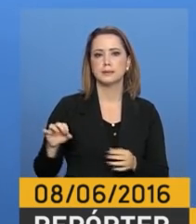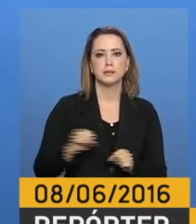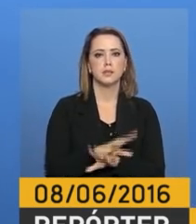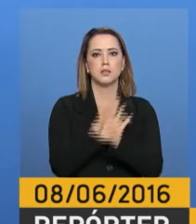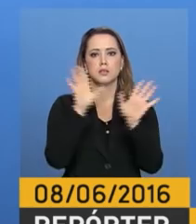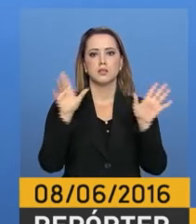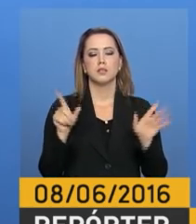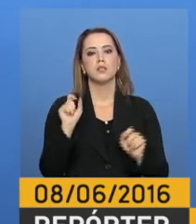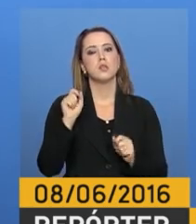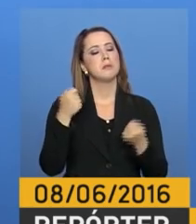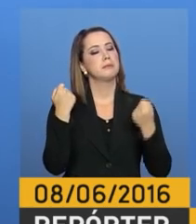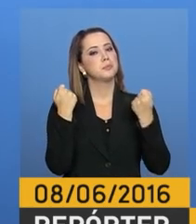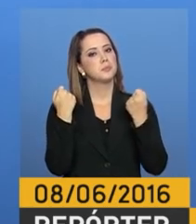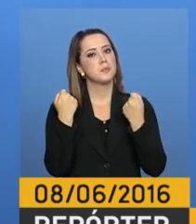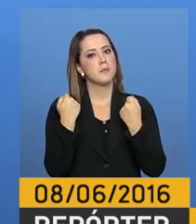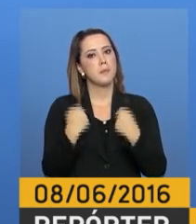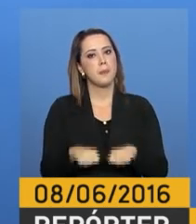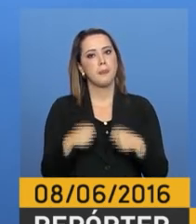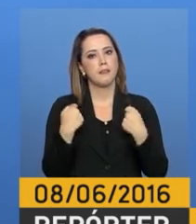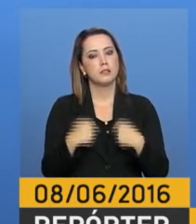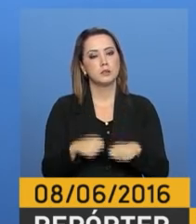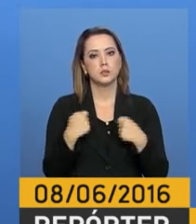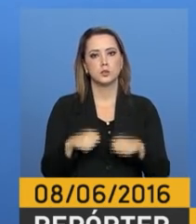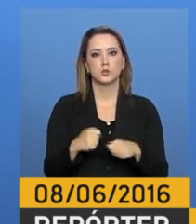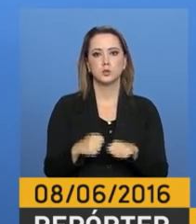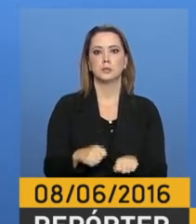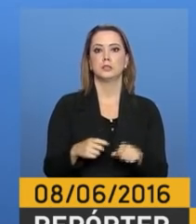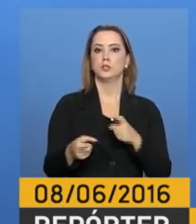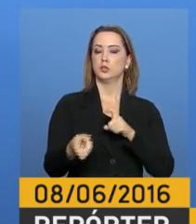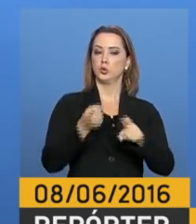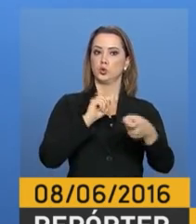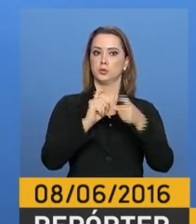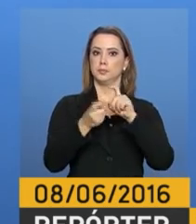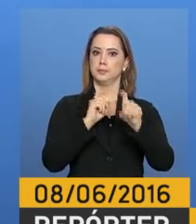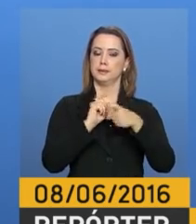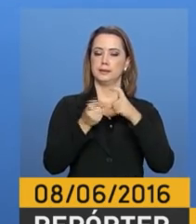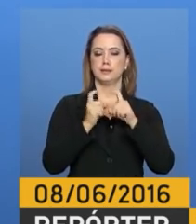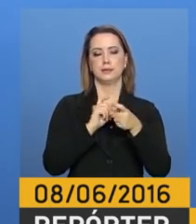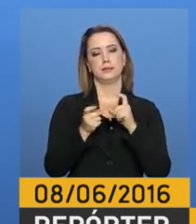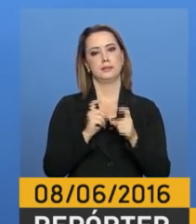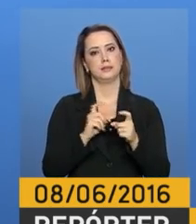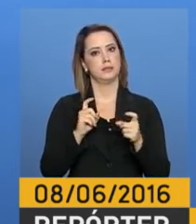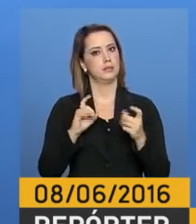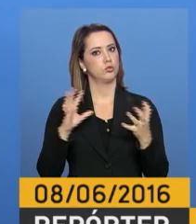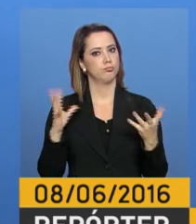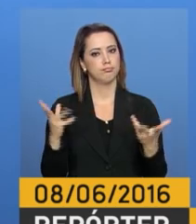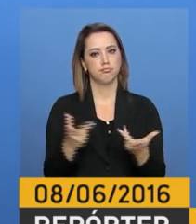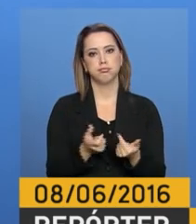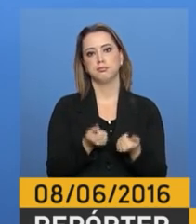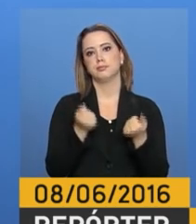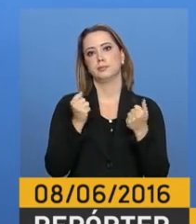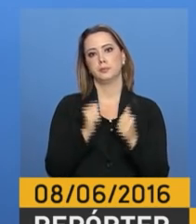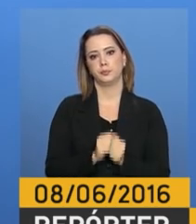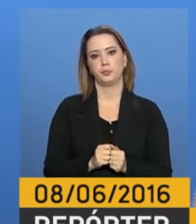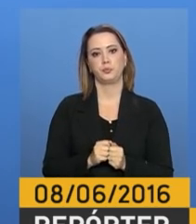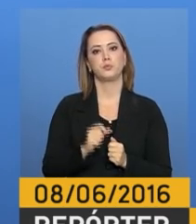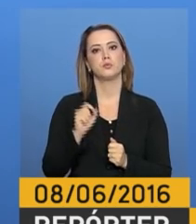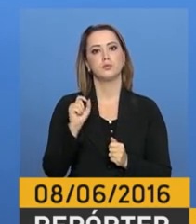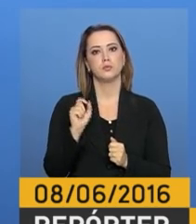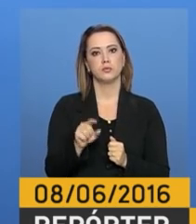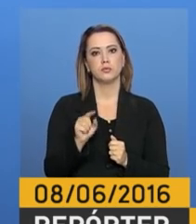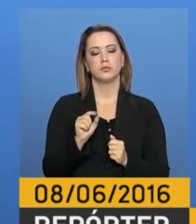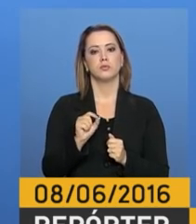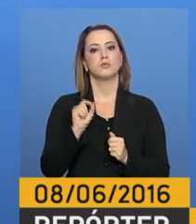é a necessidade da boa administração das empresas e dos Fundos públicos e dos